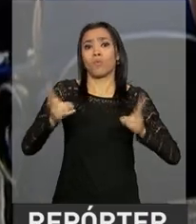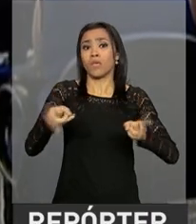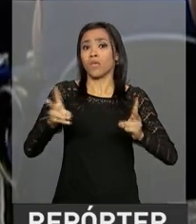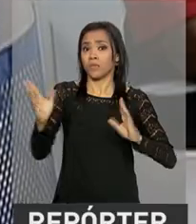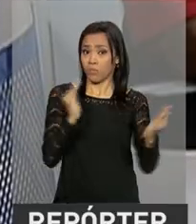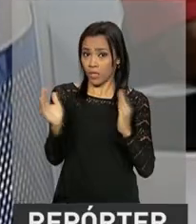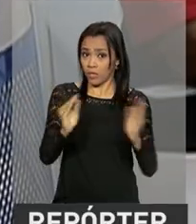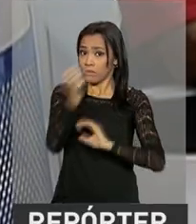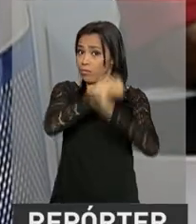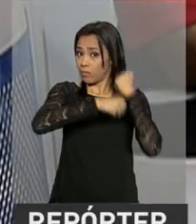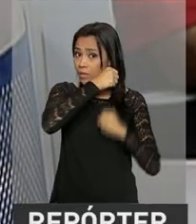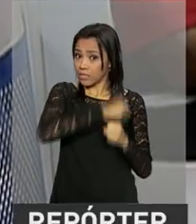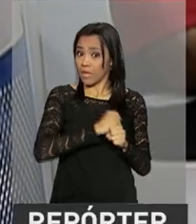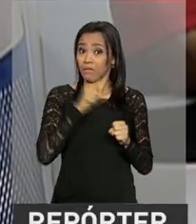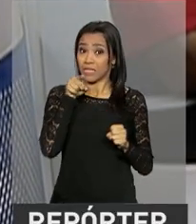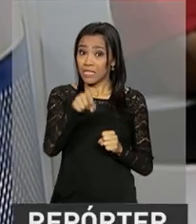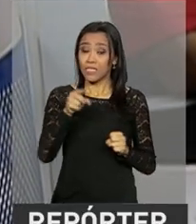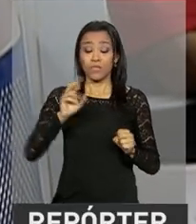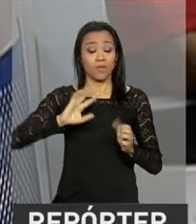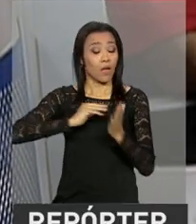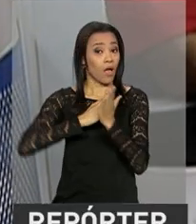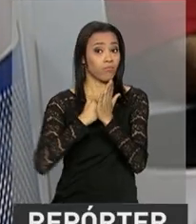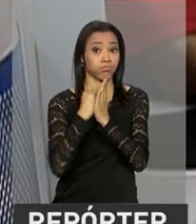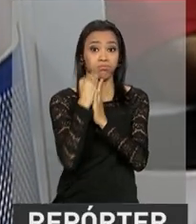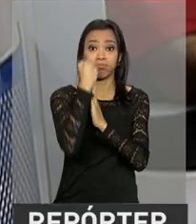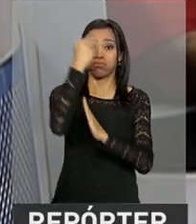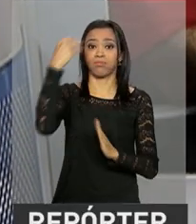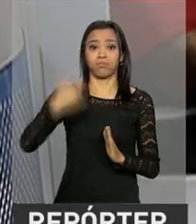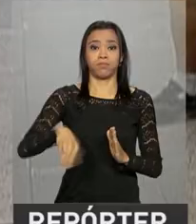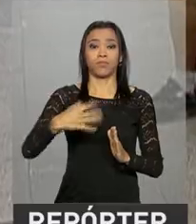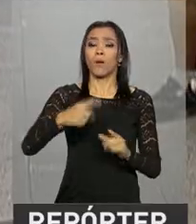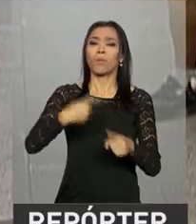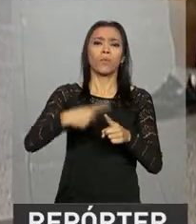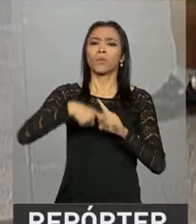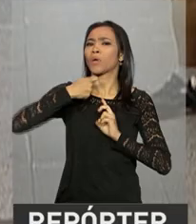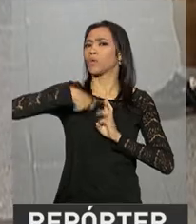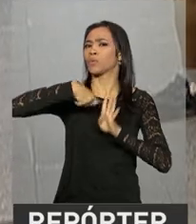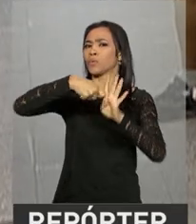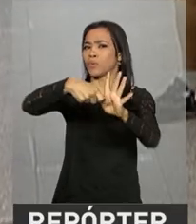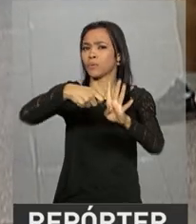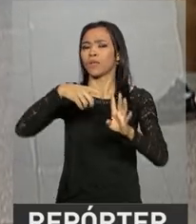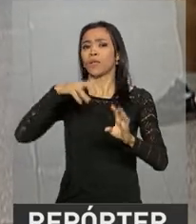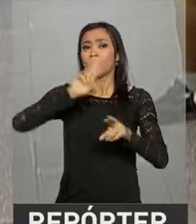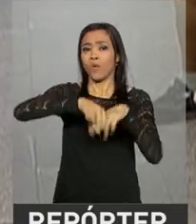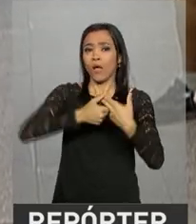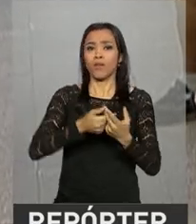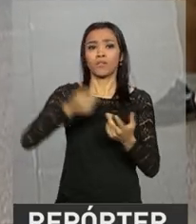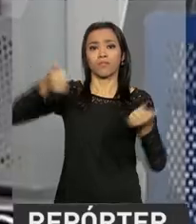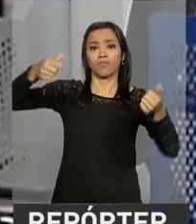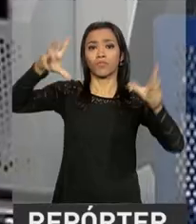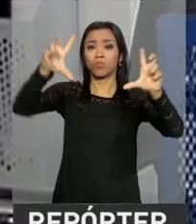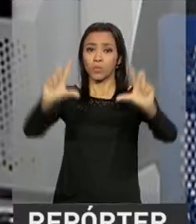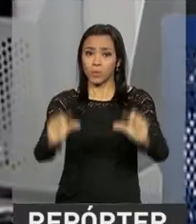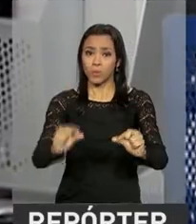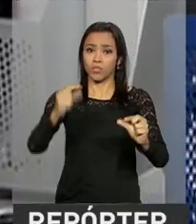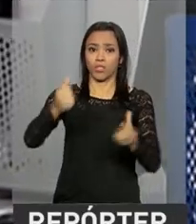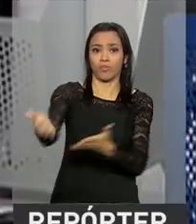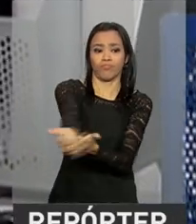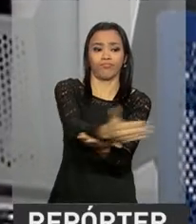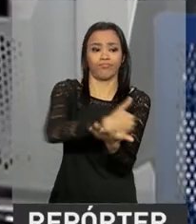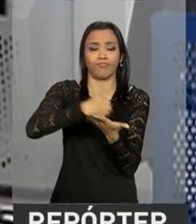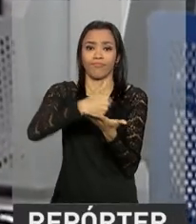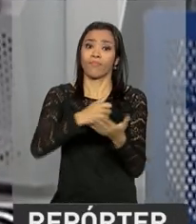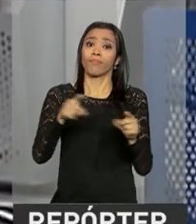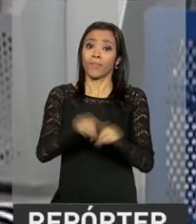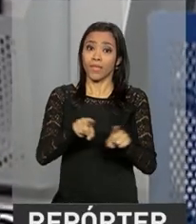ano passado. Esse rombo cresceu de forma acelerada nos últimos meses por conta da queda na arrecadação, do aumento do número